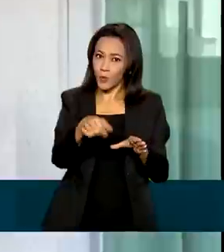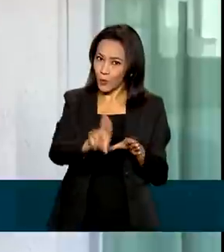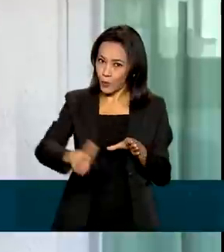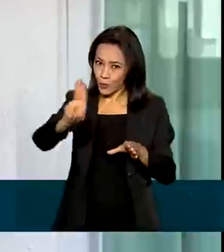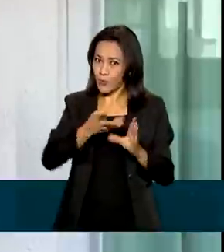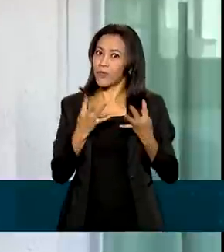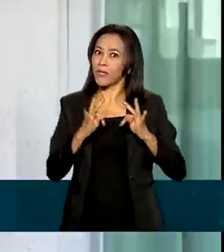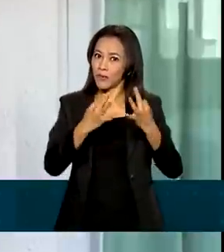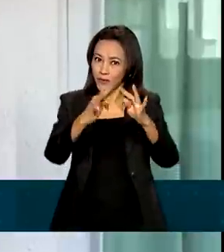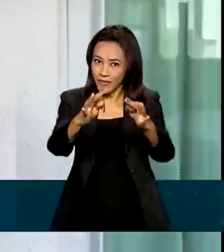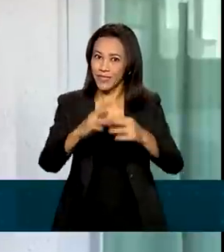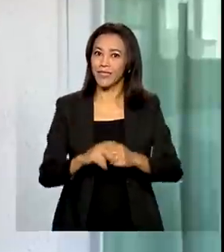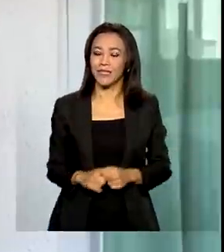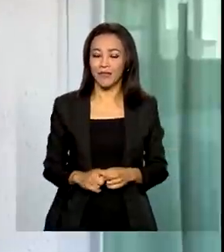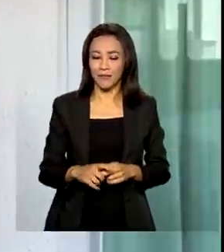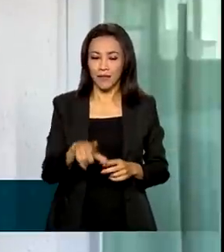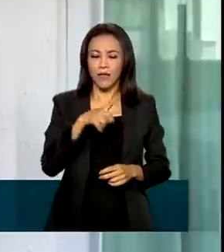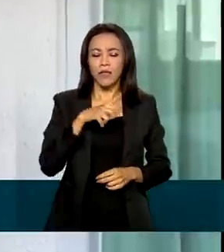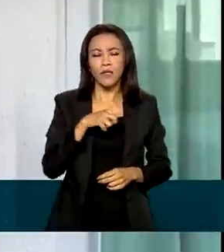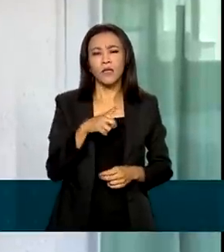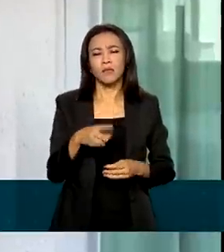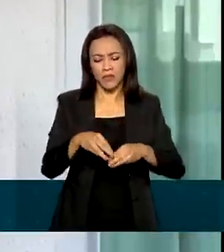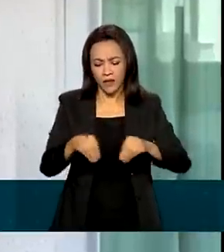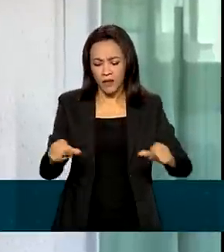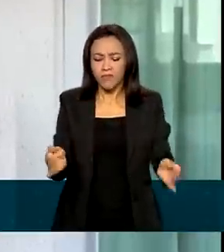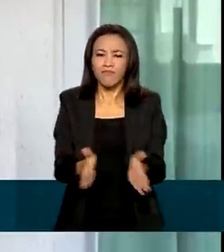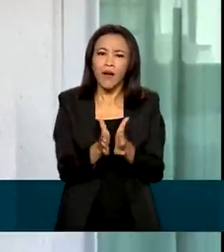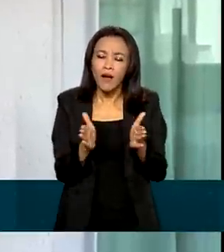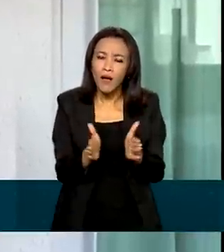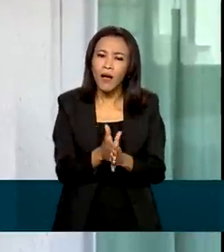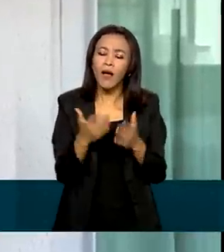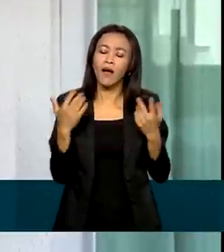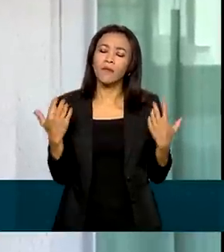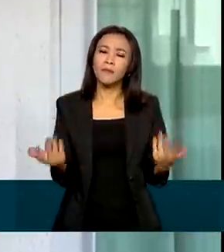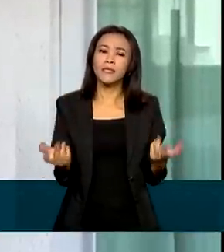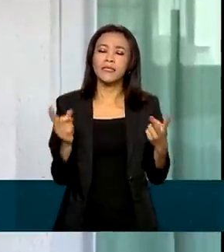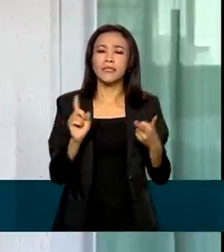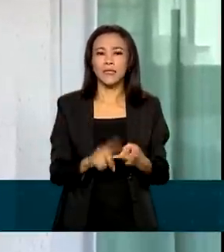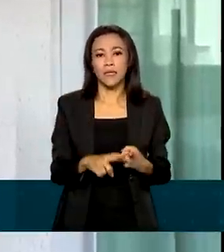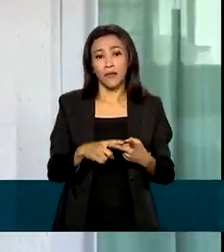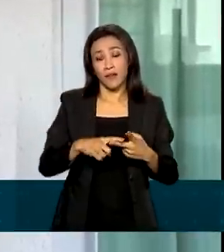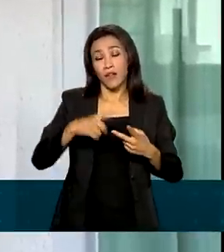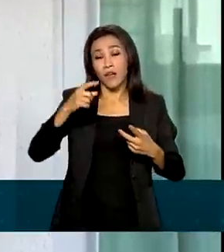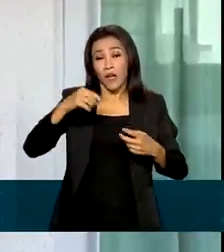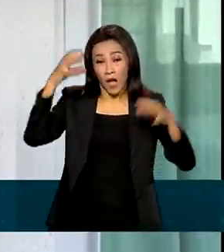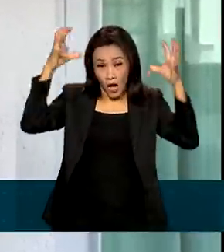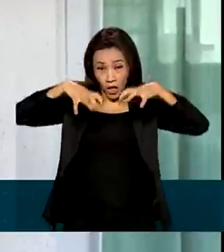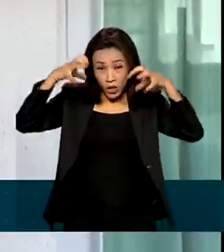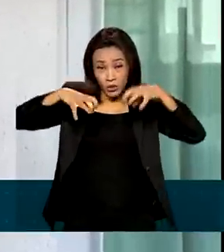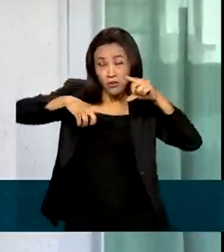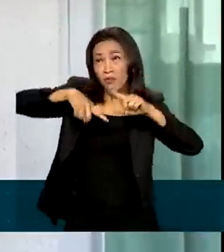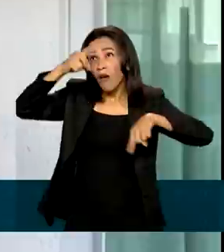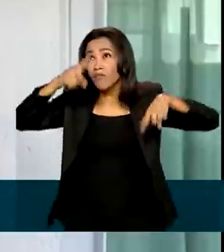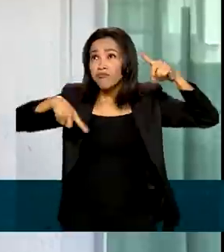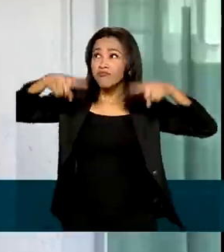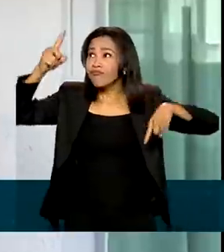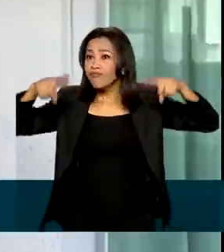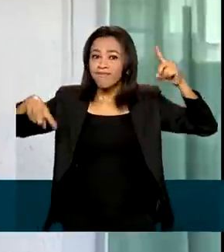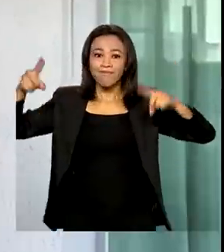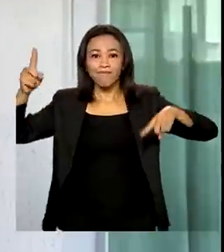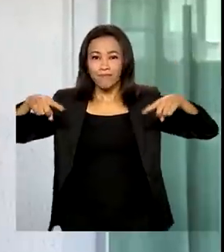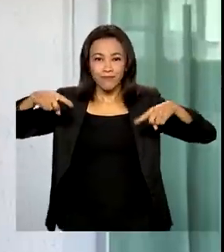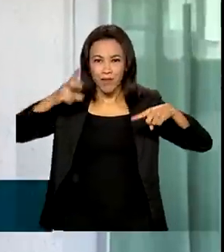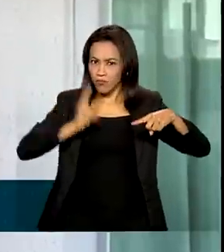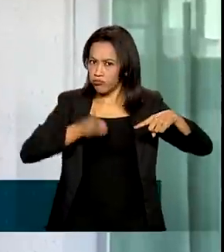temos as condições de terra mais pobre temos uma grande regularidade na chuva então para produzir